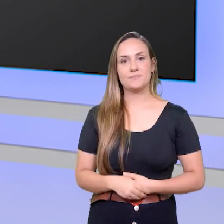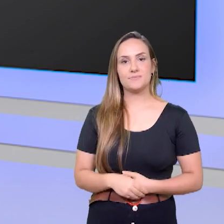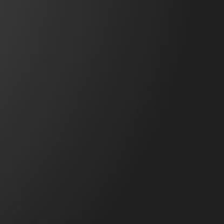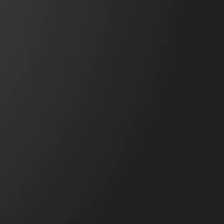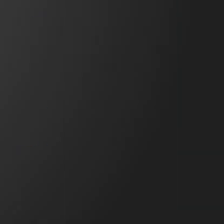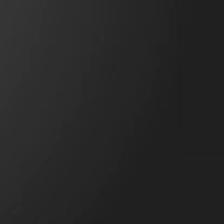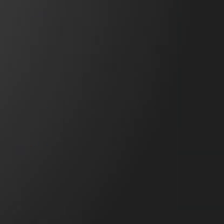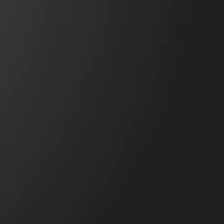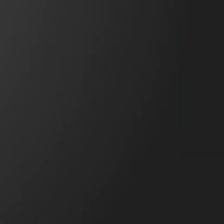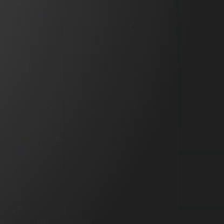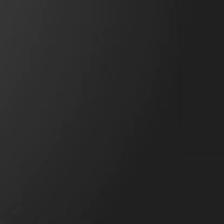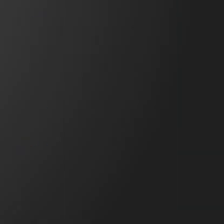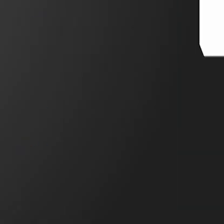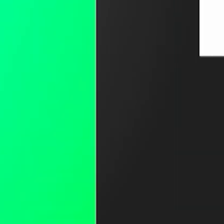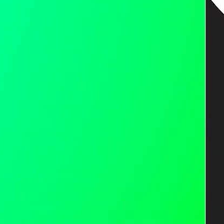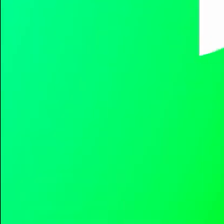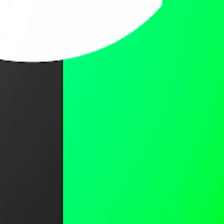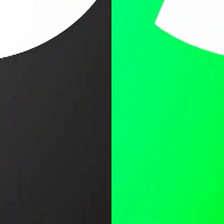quinta-feira.